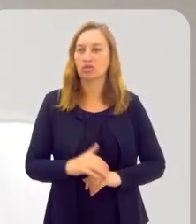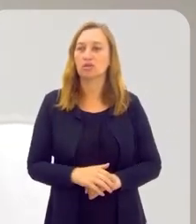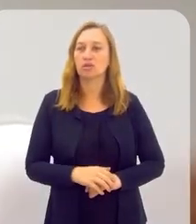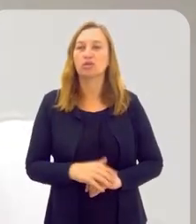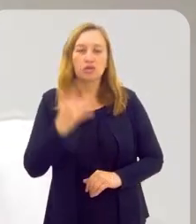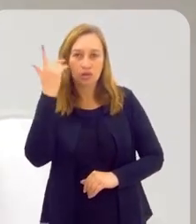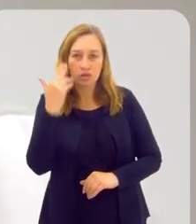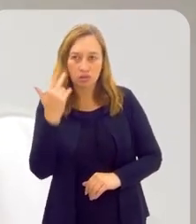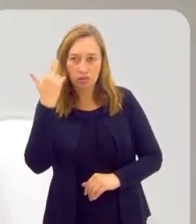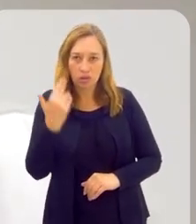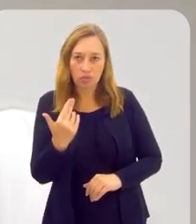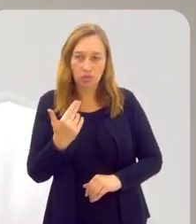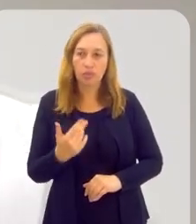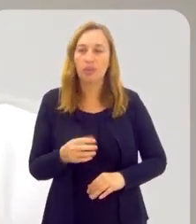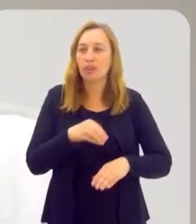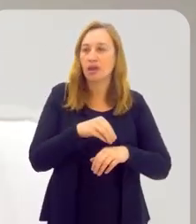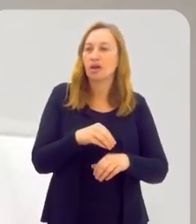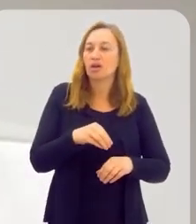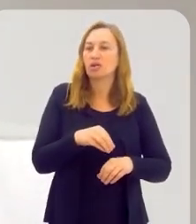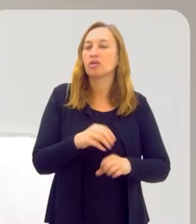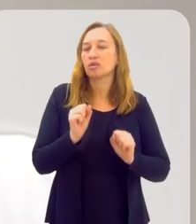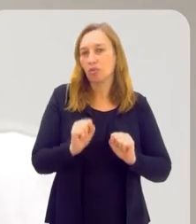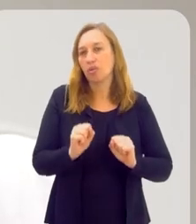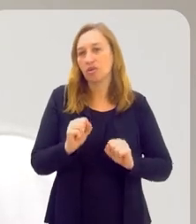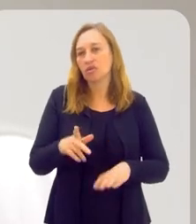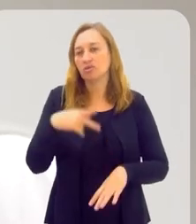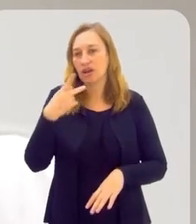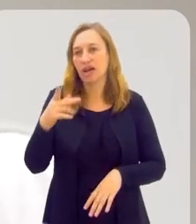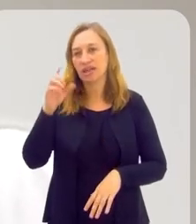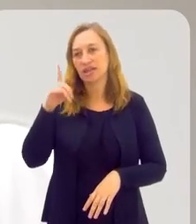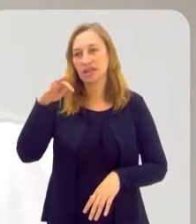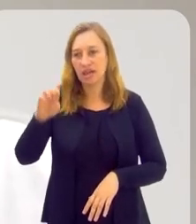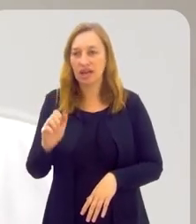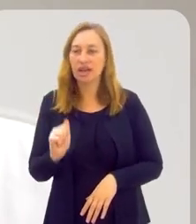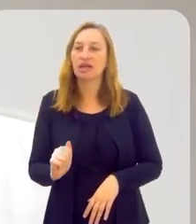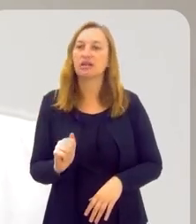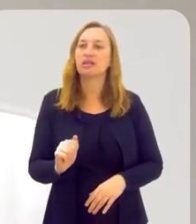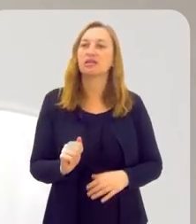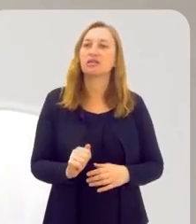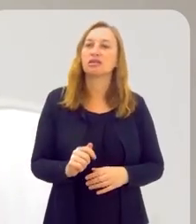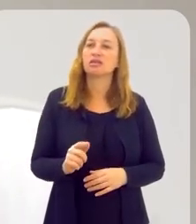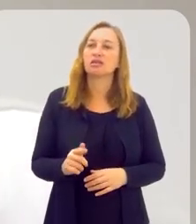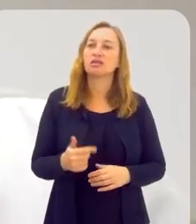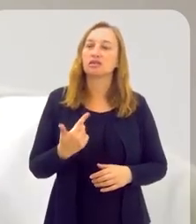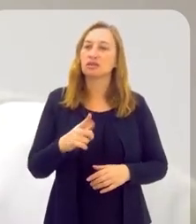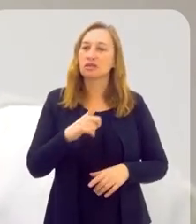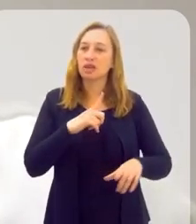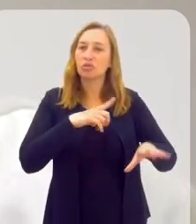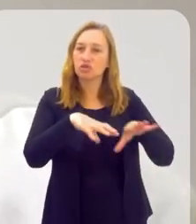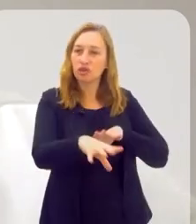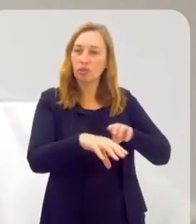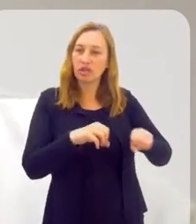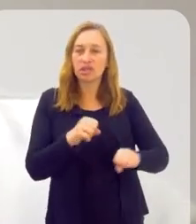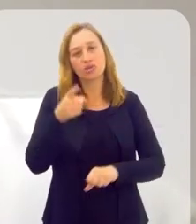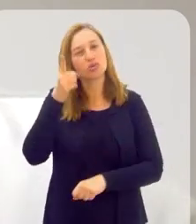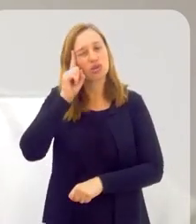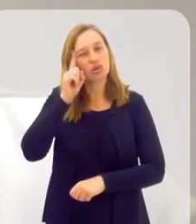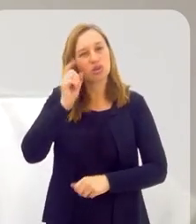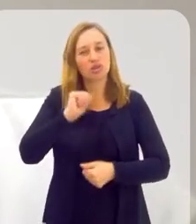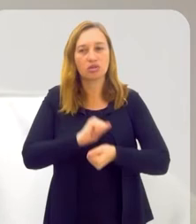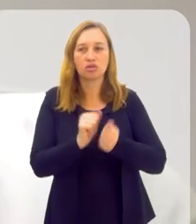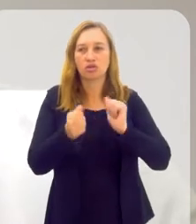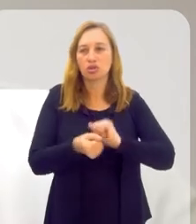outra, naturalmente vamos tendo. Um indicador que eu te posso dar, Daniela, é que Nós temos formações constantes de